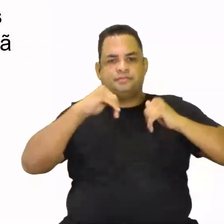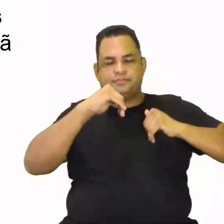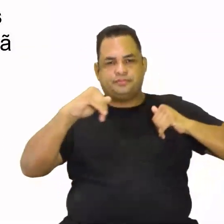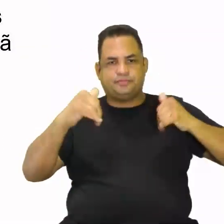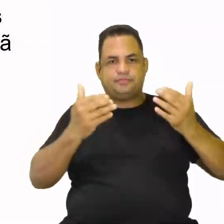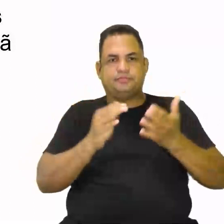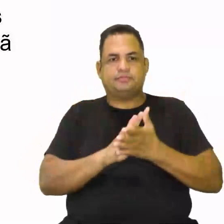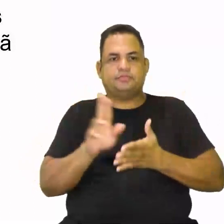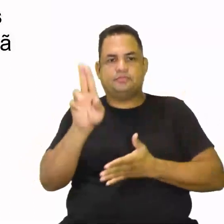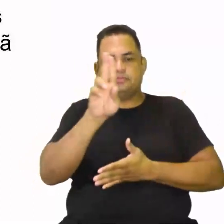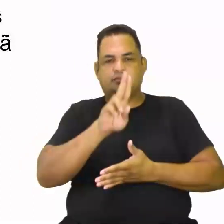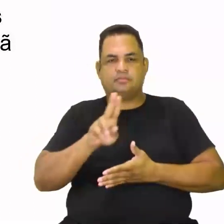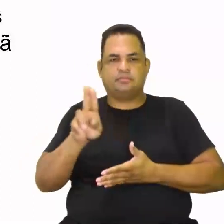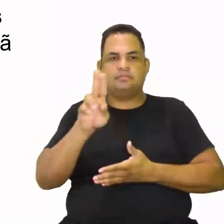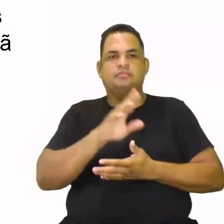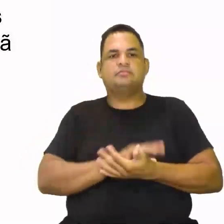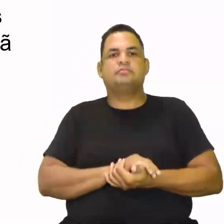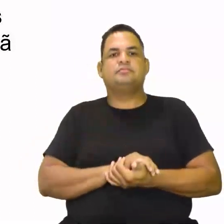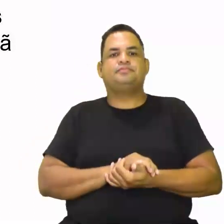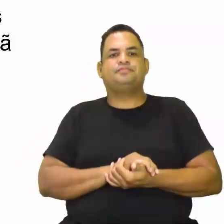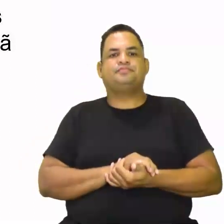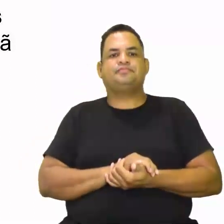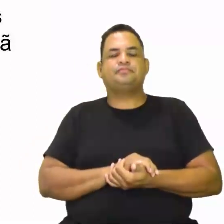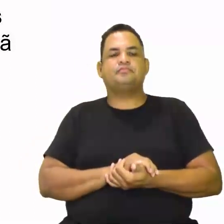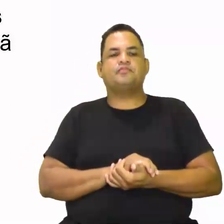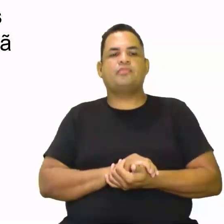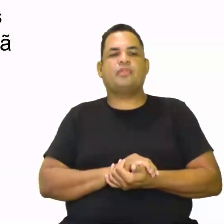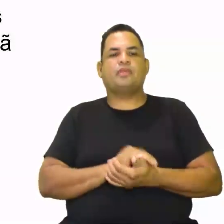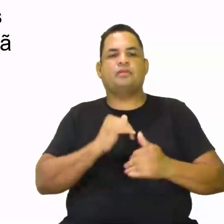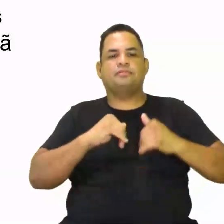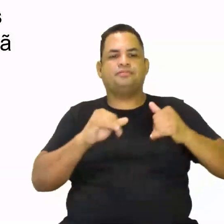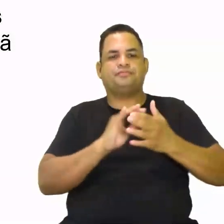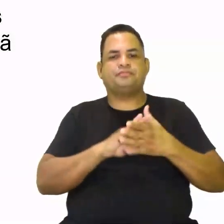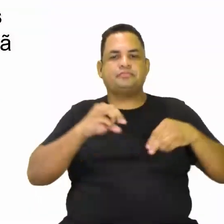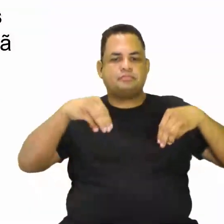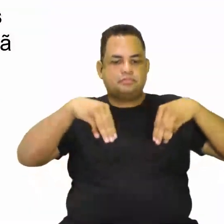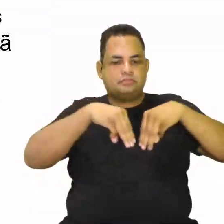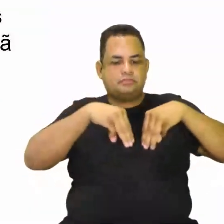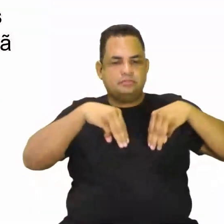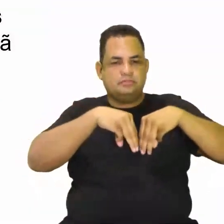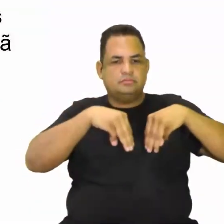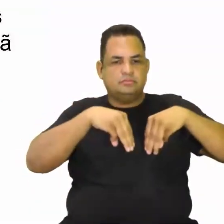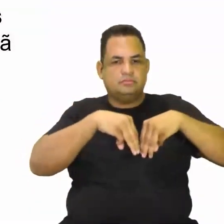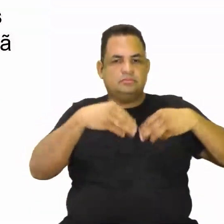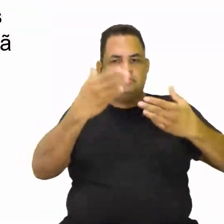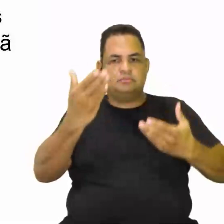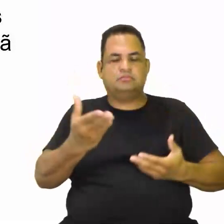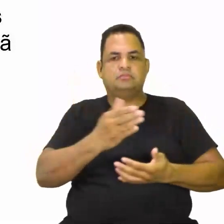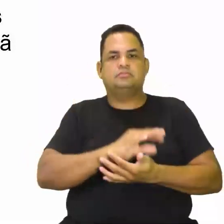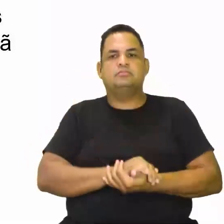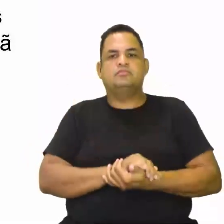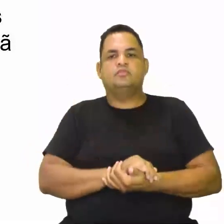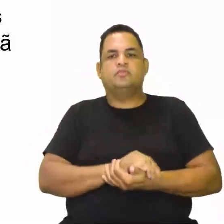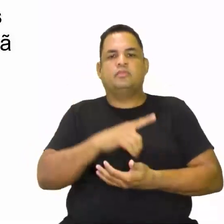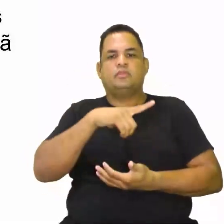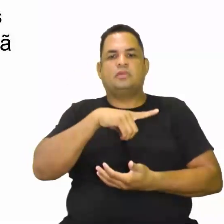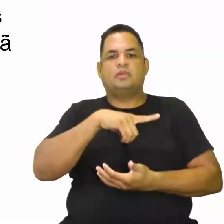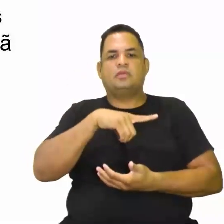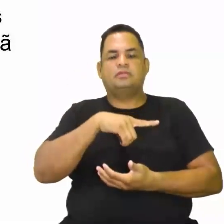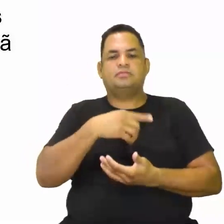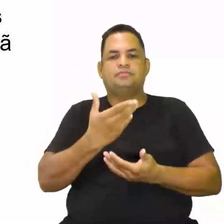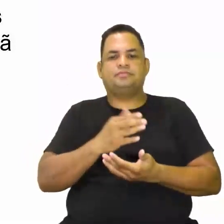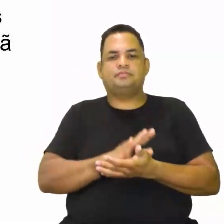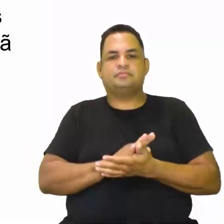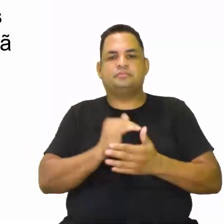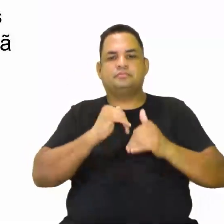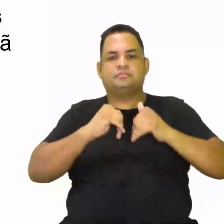separação são utilizados, como a separação magnética ou a imantação. Nós temos a